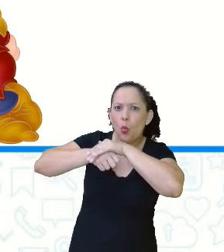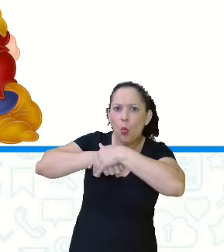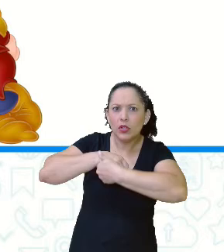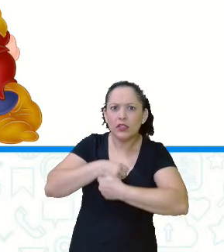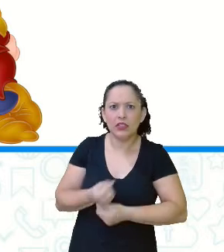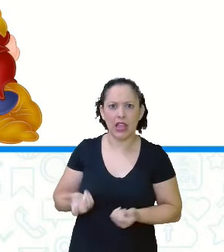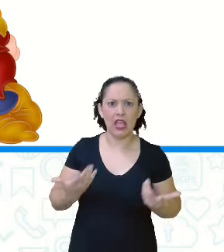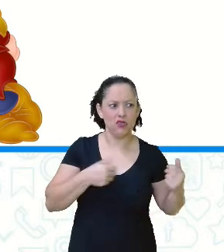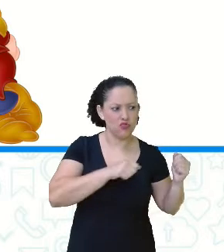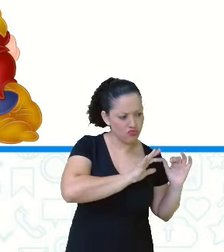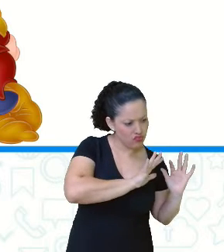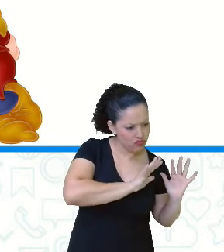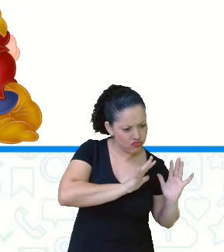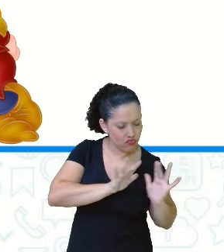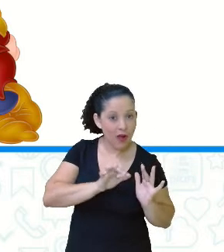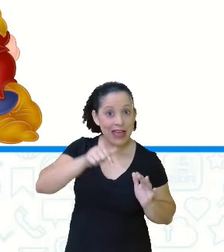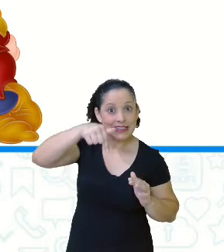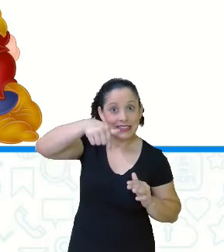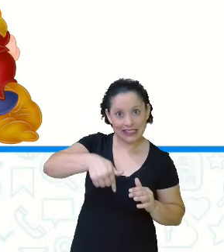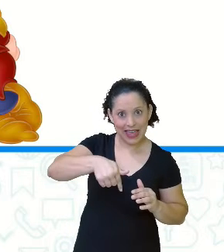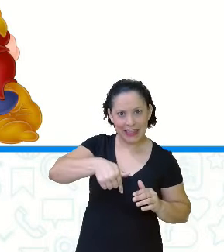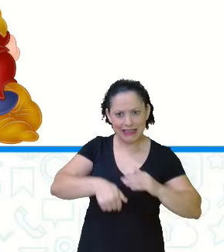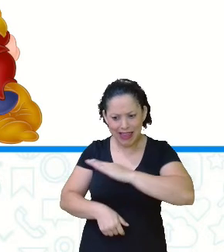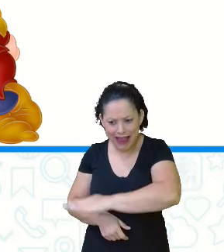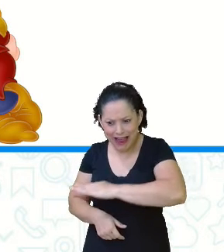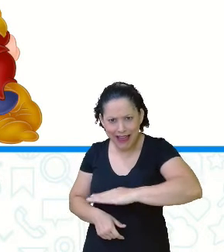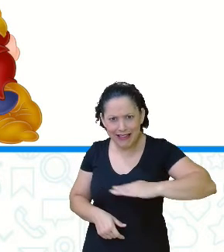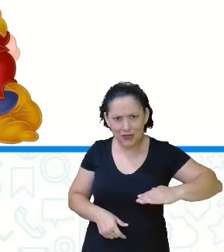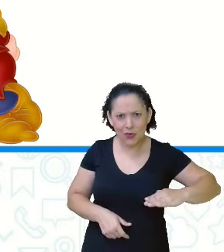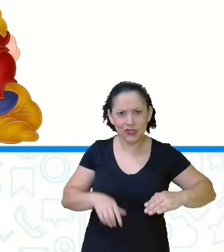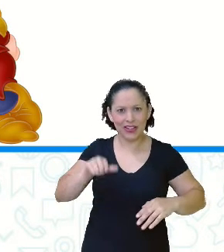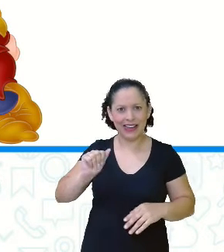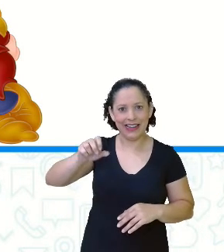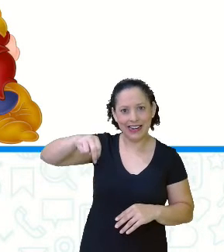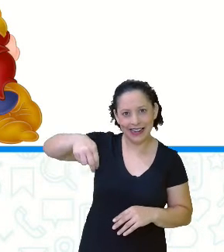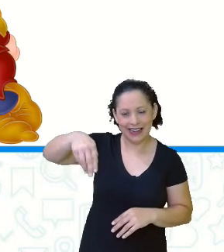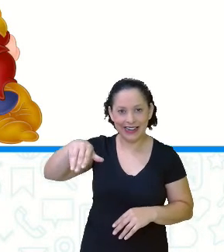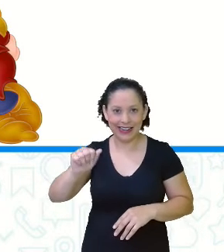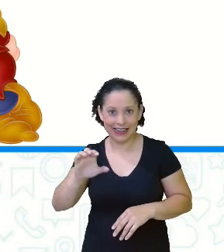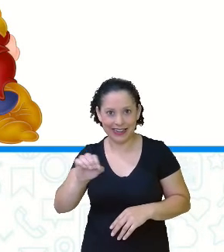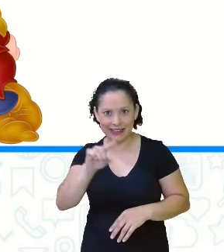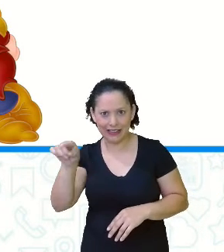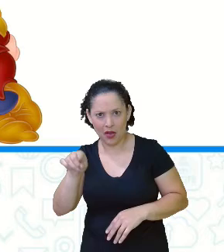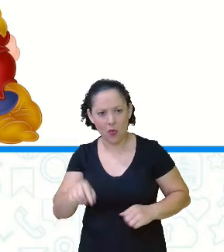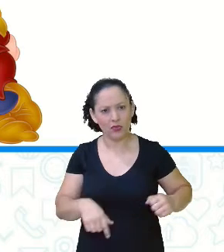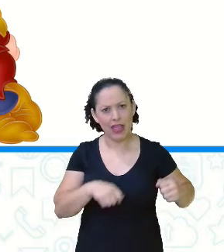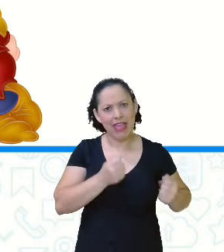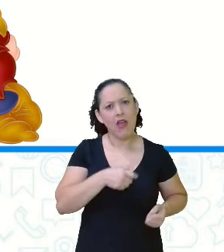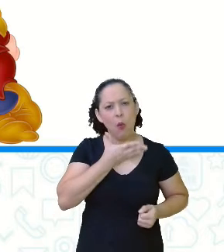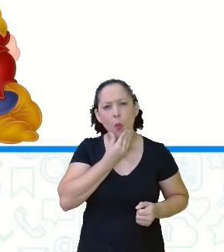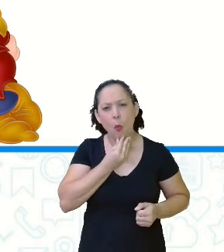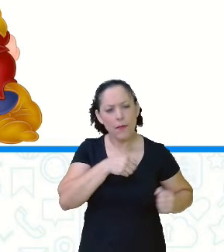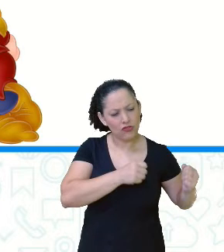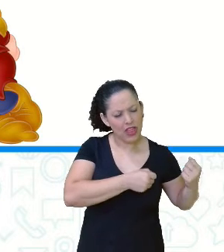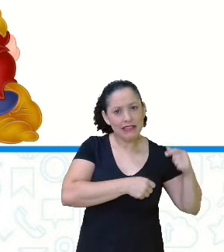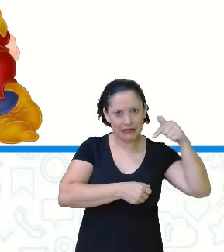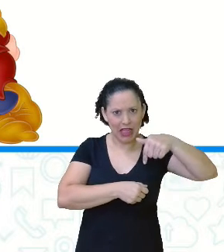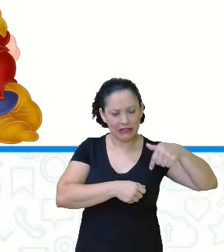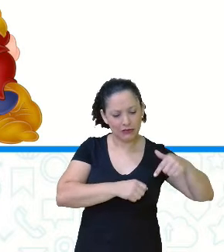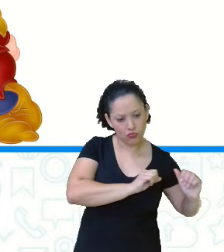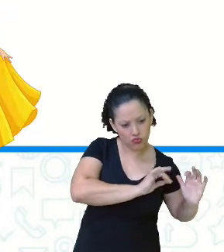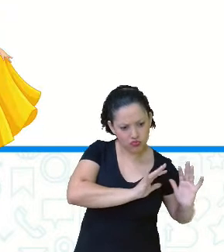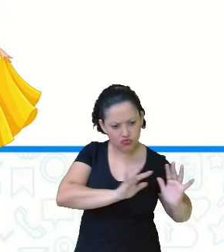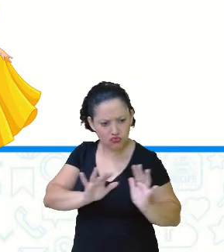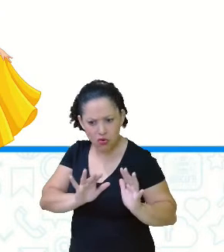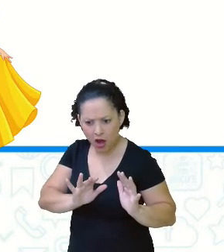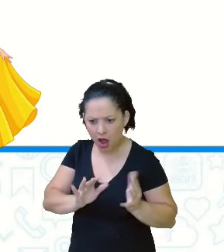da casa chegaram. Eram 7 anões muito simpáticos que trabalhavam nas minas da montanha. Quando eles viram os pratos